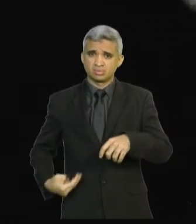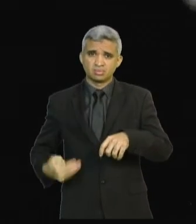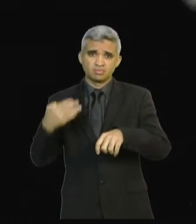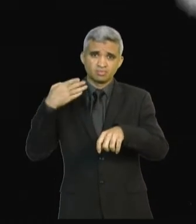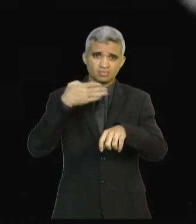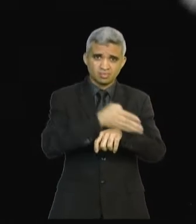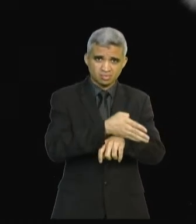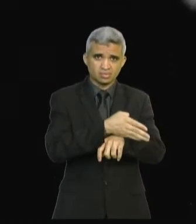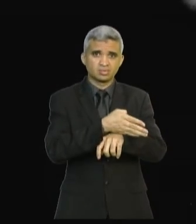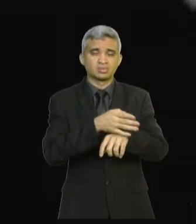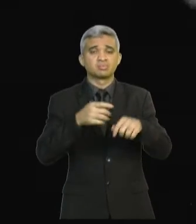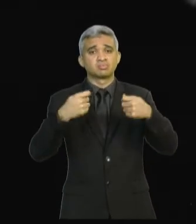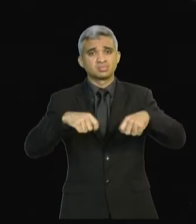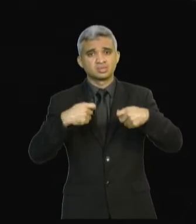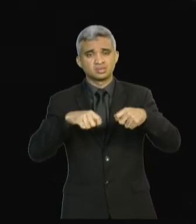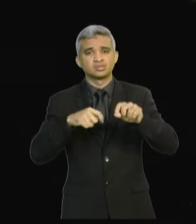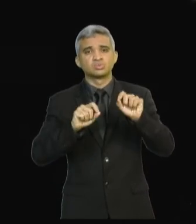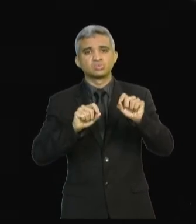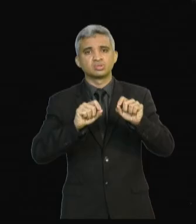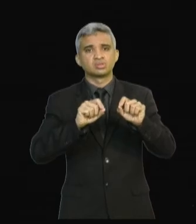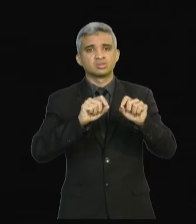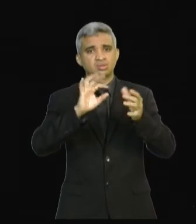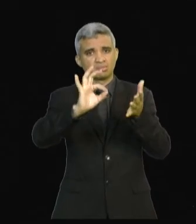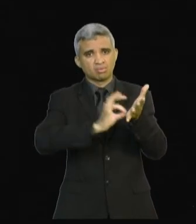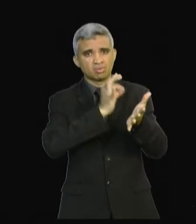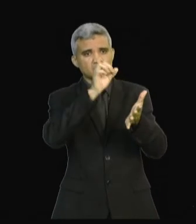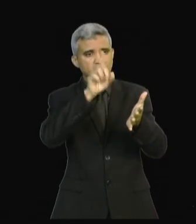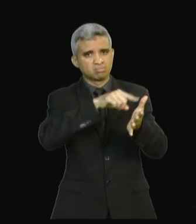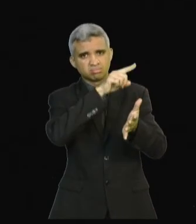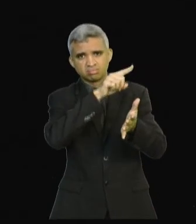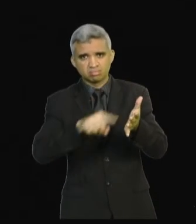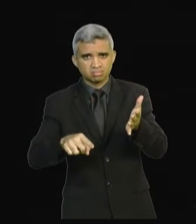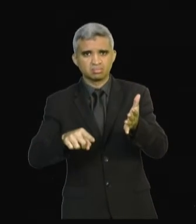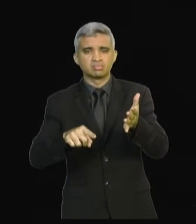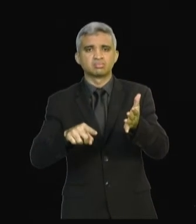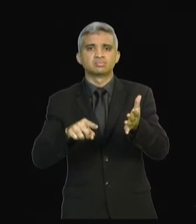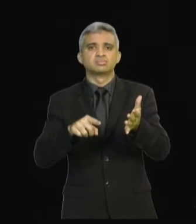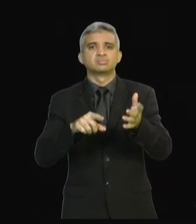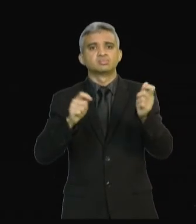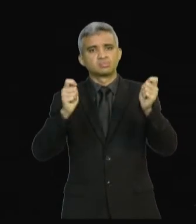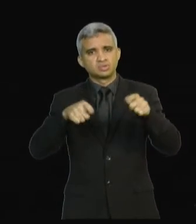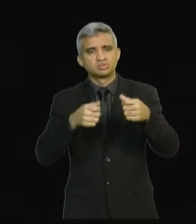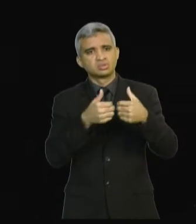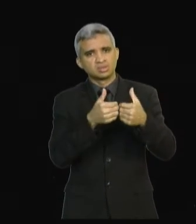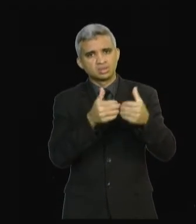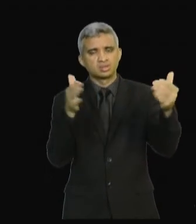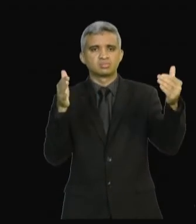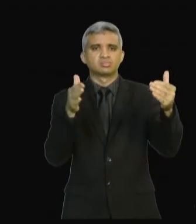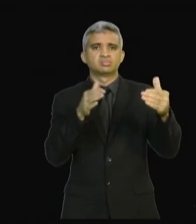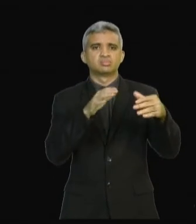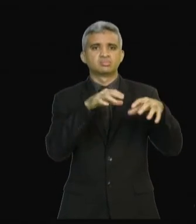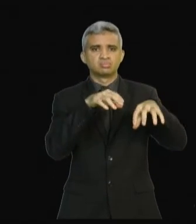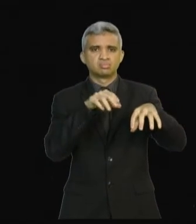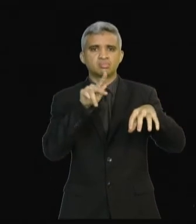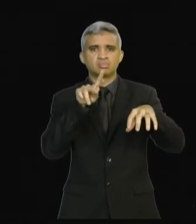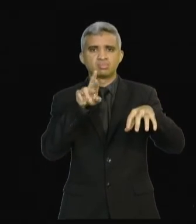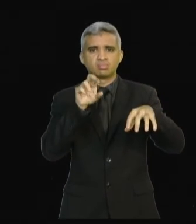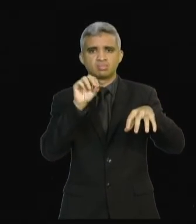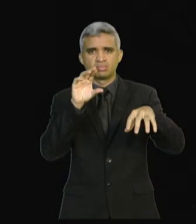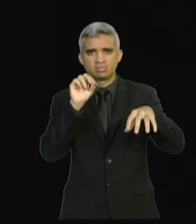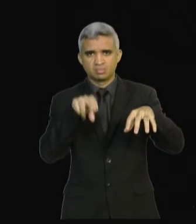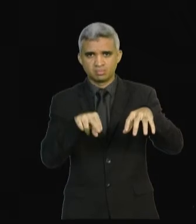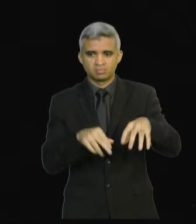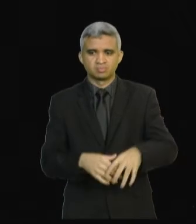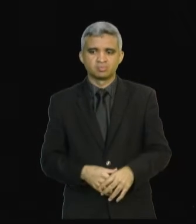esses convênios para poder dar uma resposta exclusivamente do Estado, para que o povo não possa sofrer solução de continuidade na sua